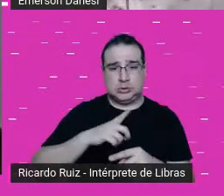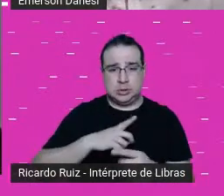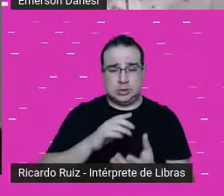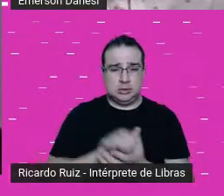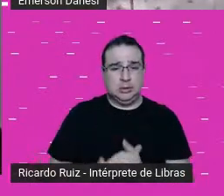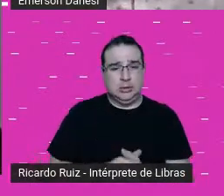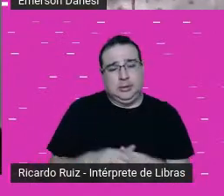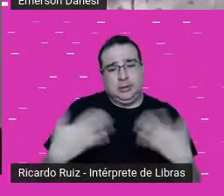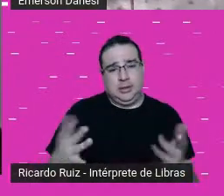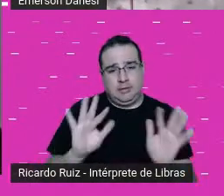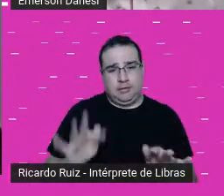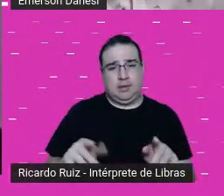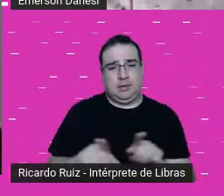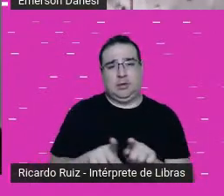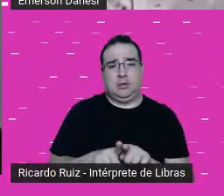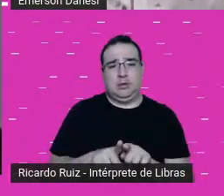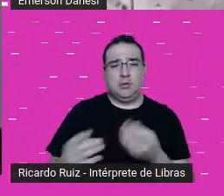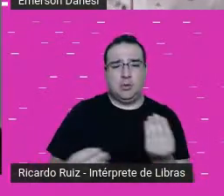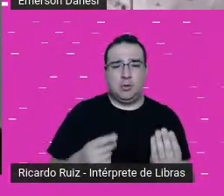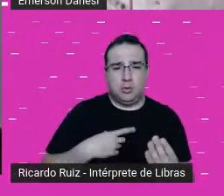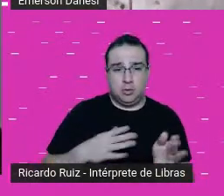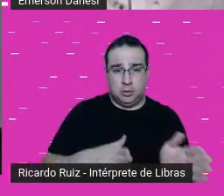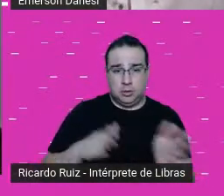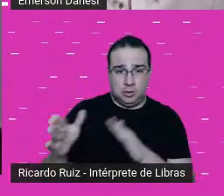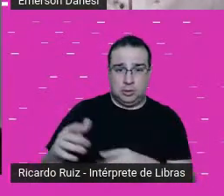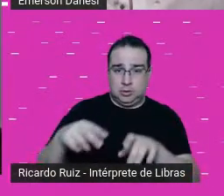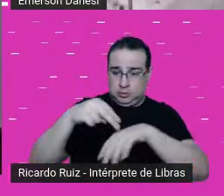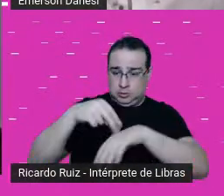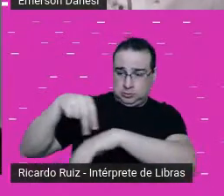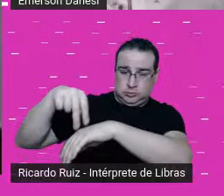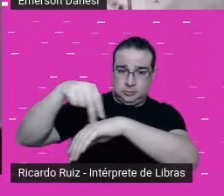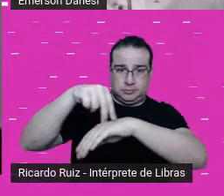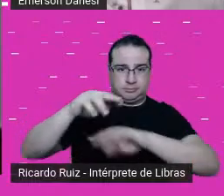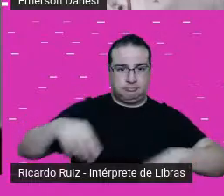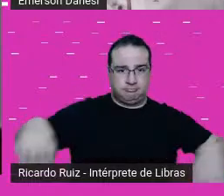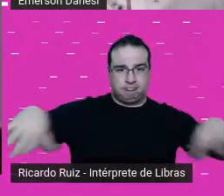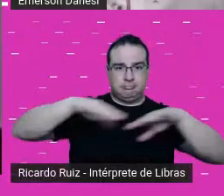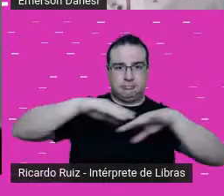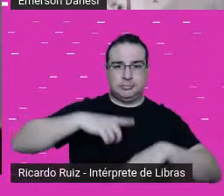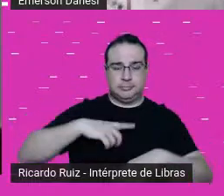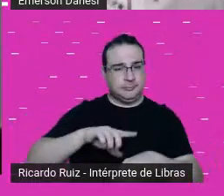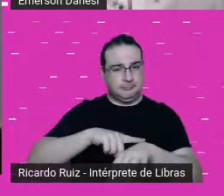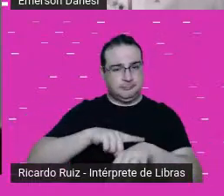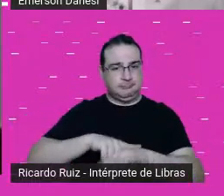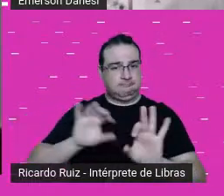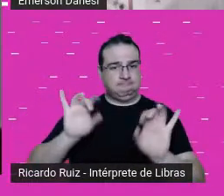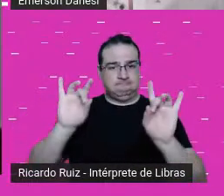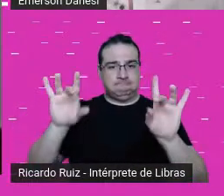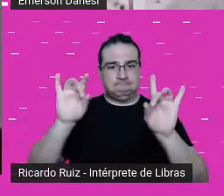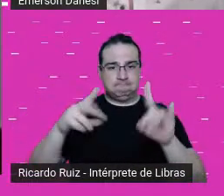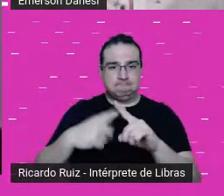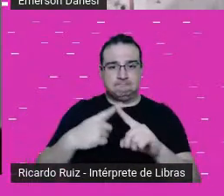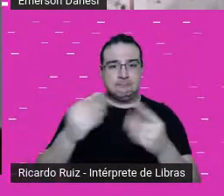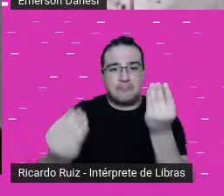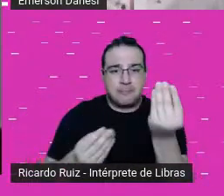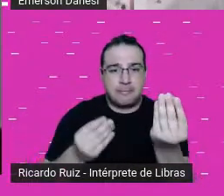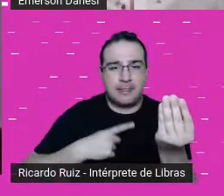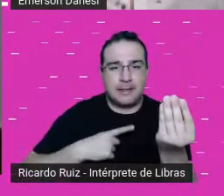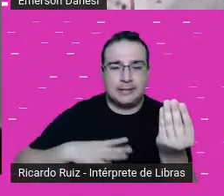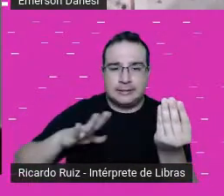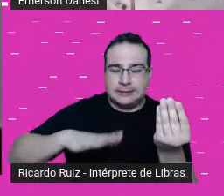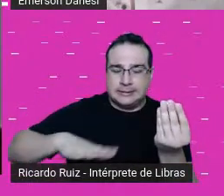enfim, quando a gente foi para o palco, também foi um outro momento muito especial, porque...